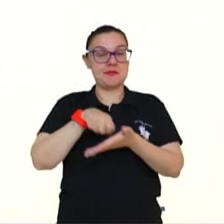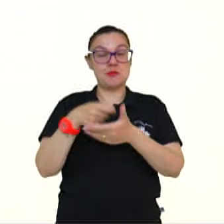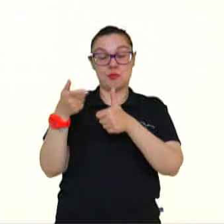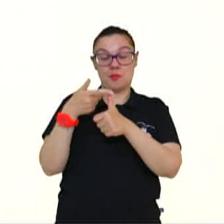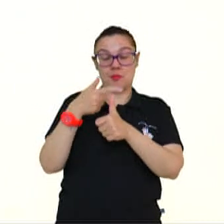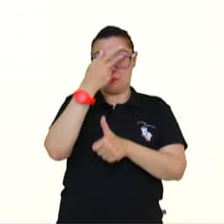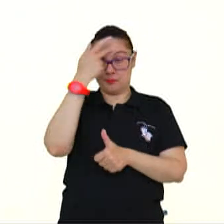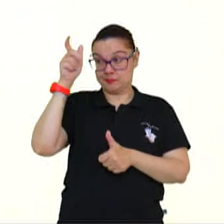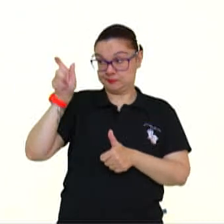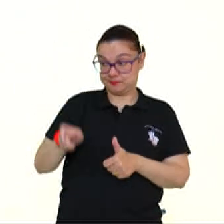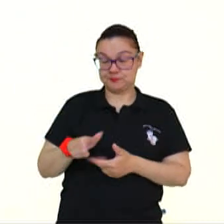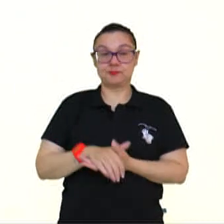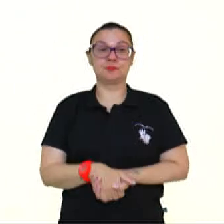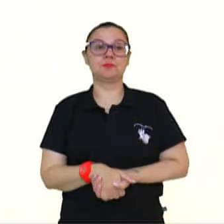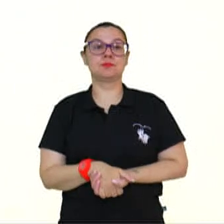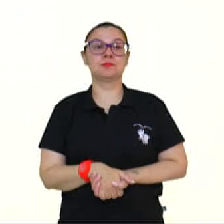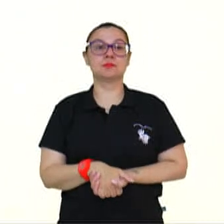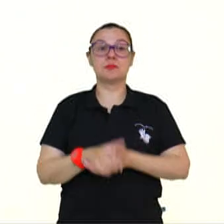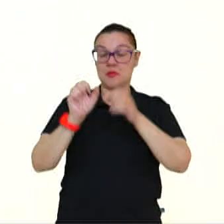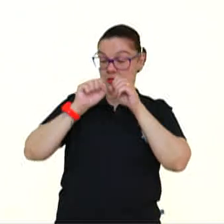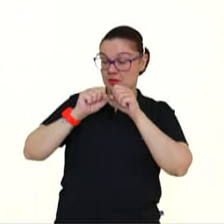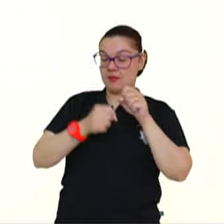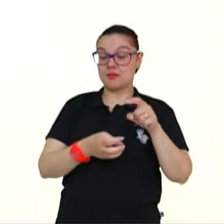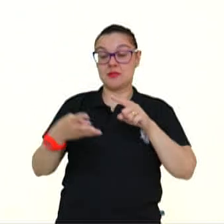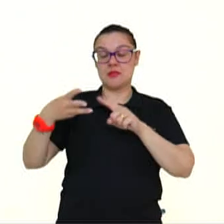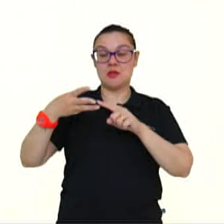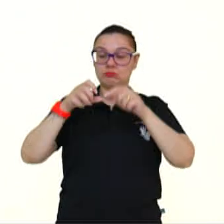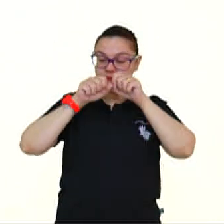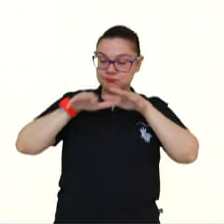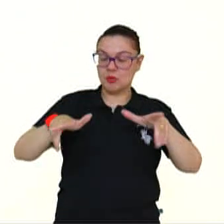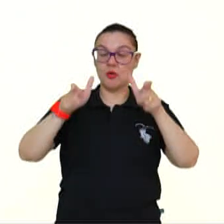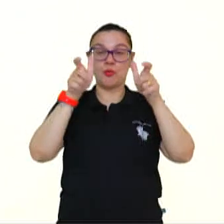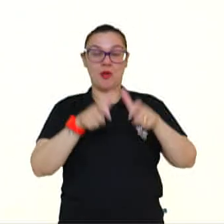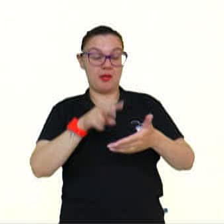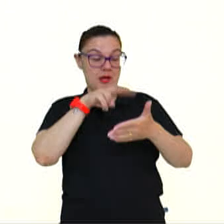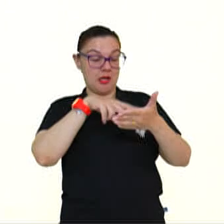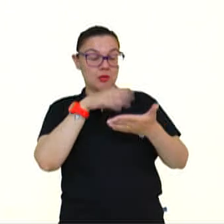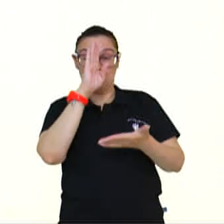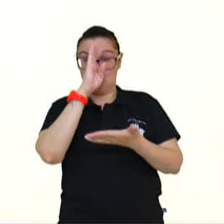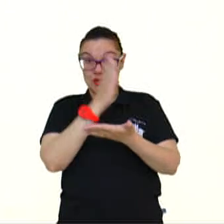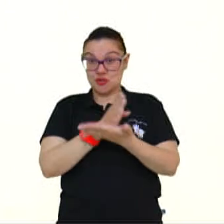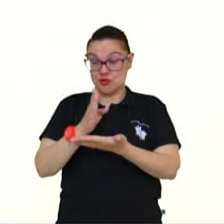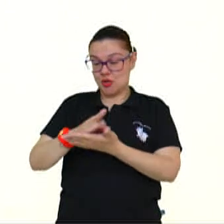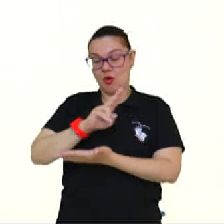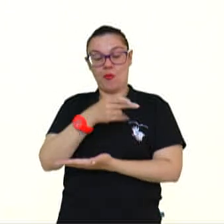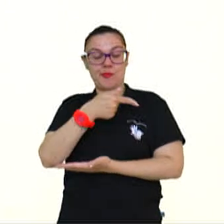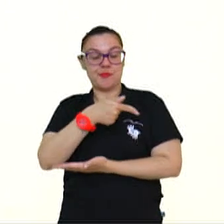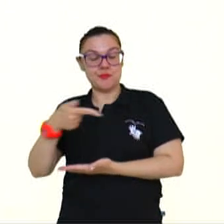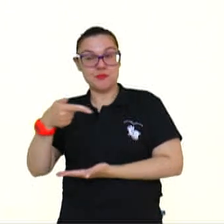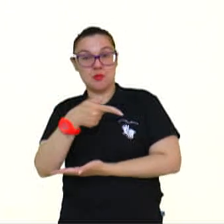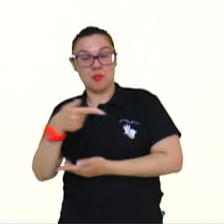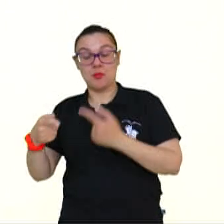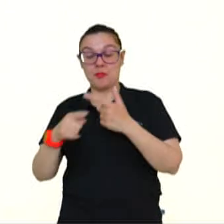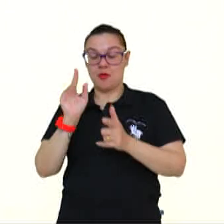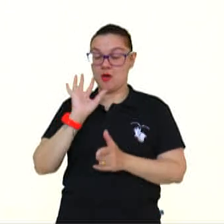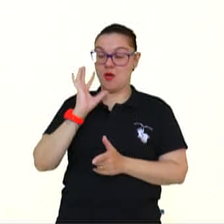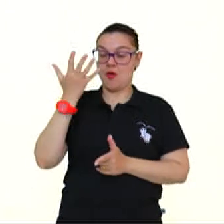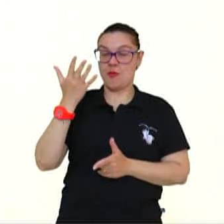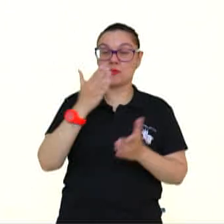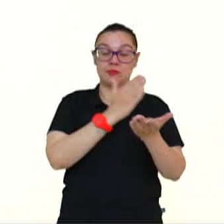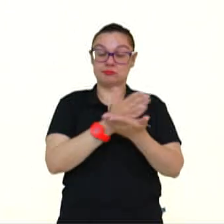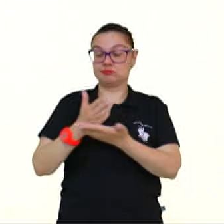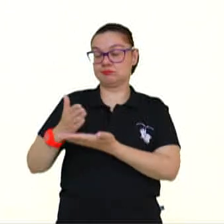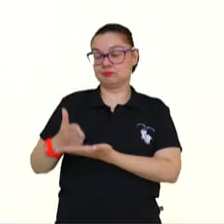que vocês acham? Publicado em diversos veículos, destina-se à leitura diária ou semanal, pois trata de acontecimentos cotidianos. Certo?